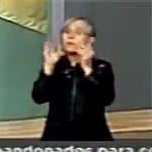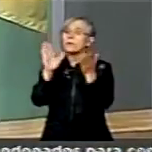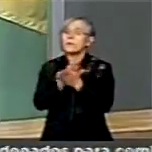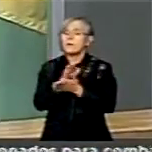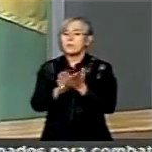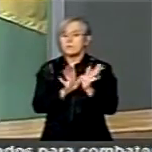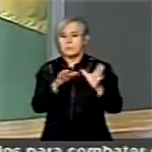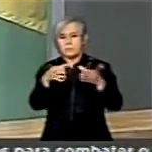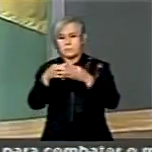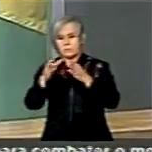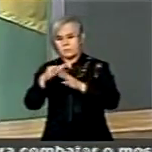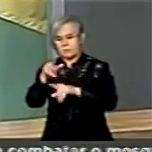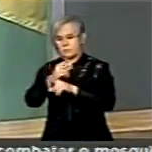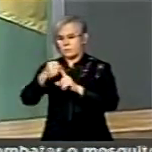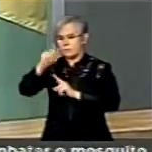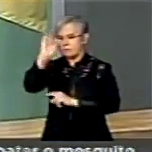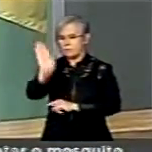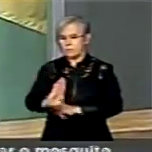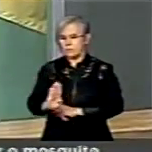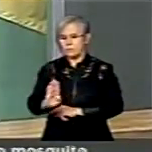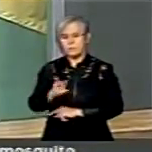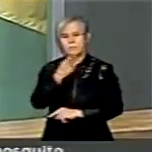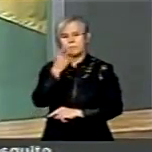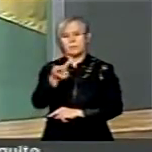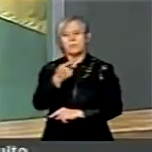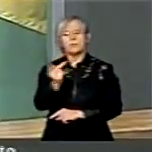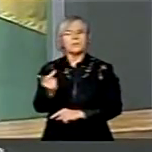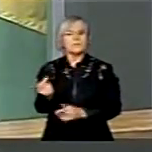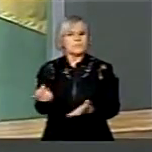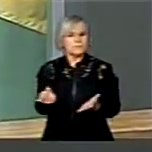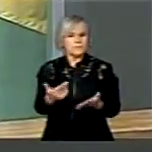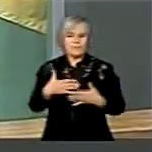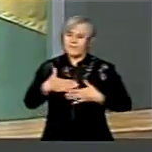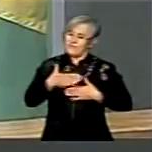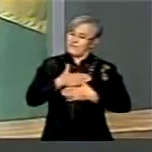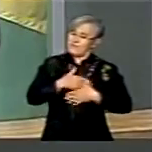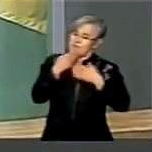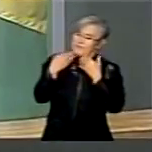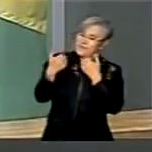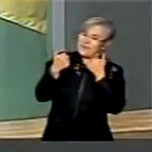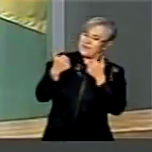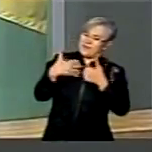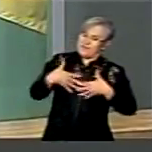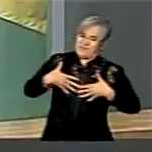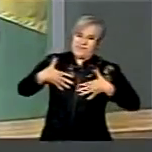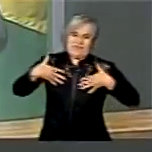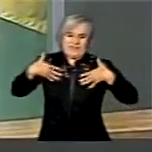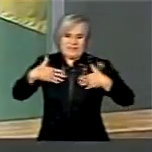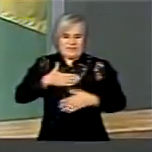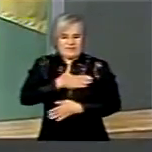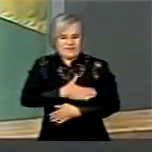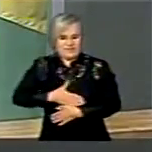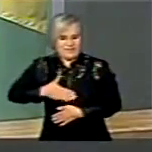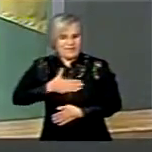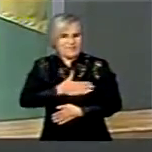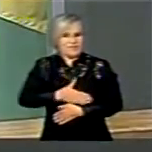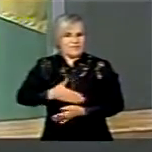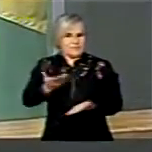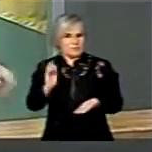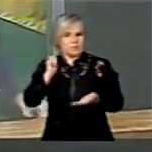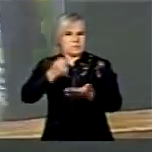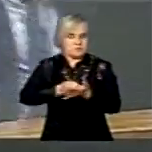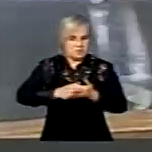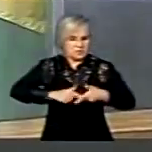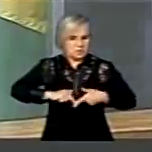sociedade brasileira é capaz de dizer que tem satisfação, que tem orgulho, que tem reconhecimento